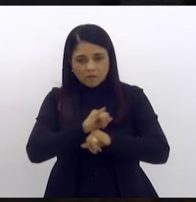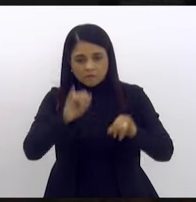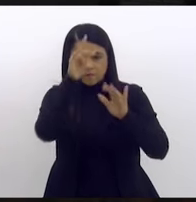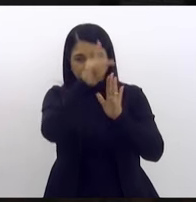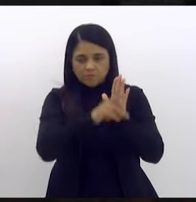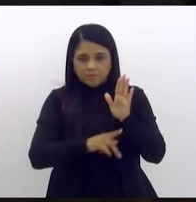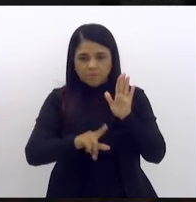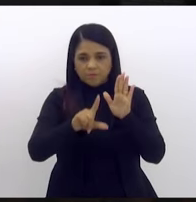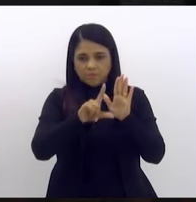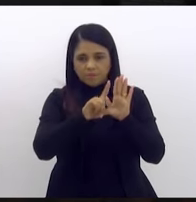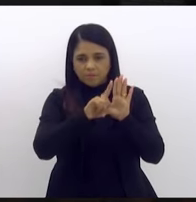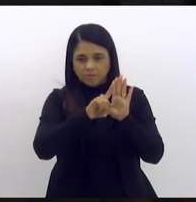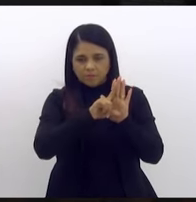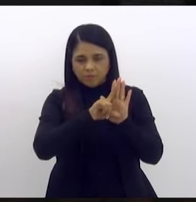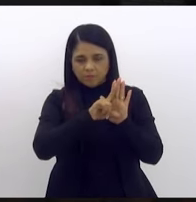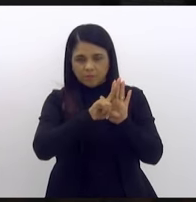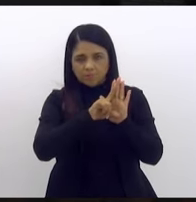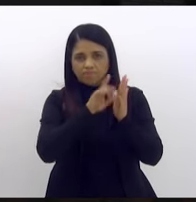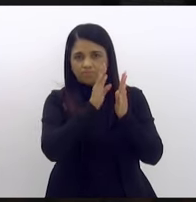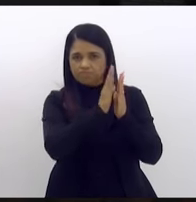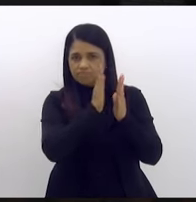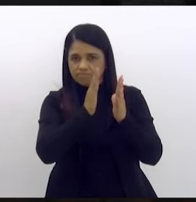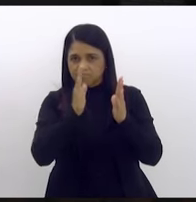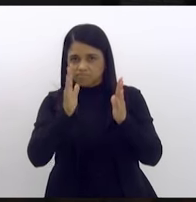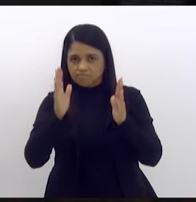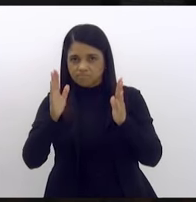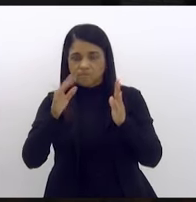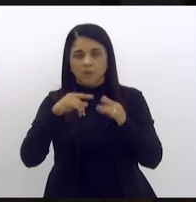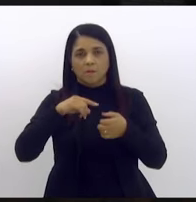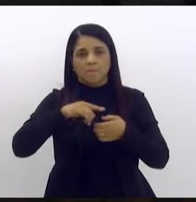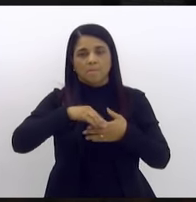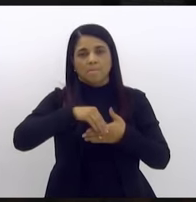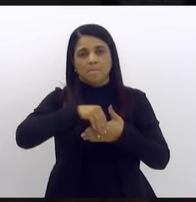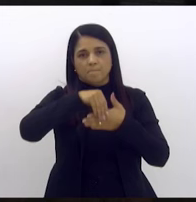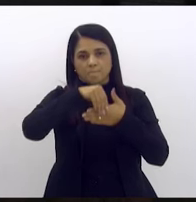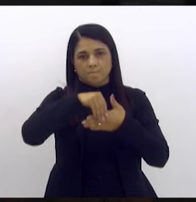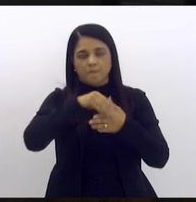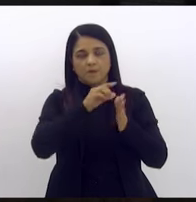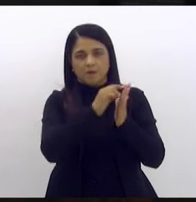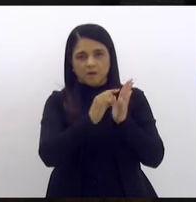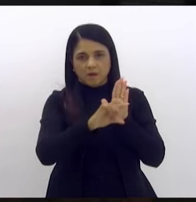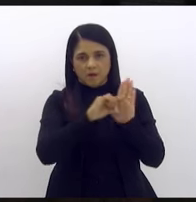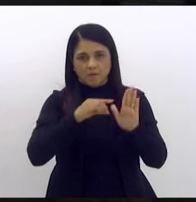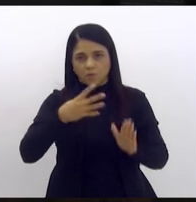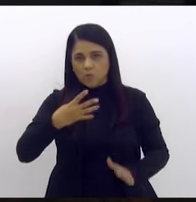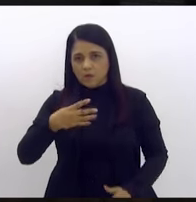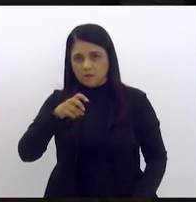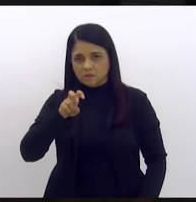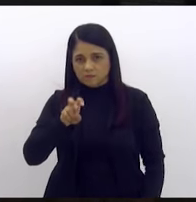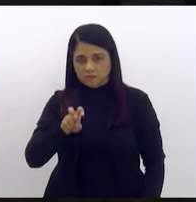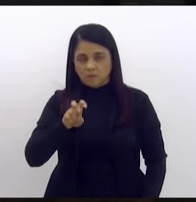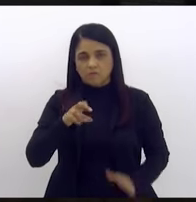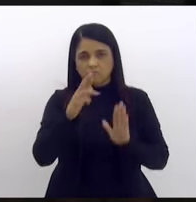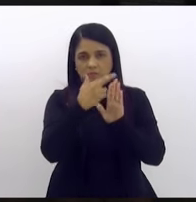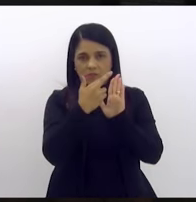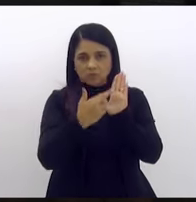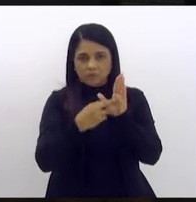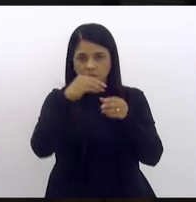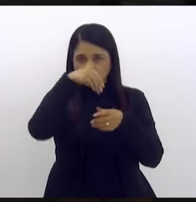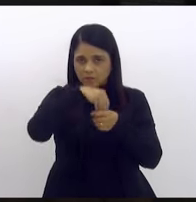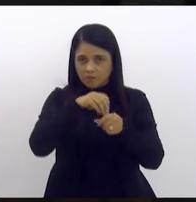Anuncio, incluídos na ordem do dia, de acordo com o parágrafo 1º do artigo 47 do Regimento Interno,